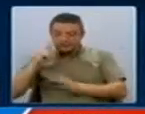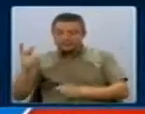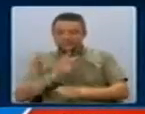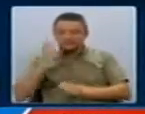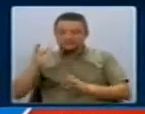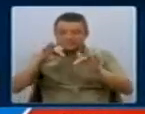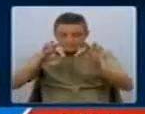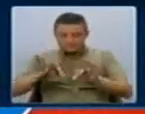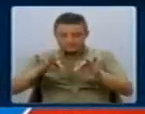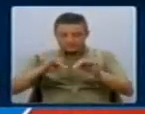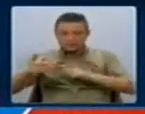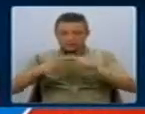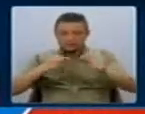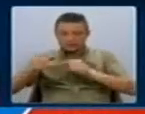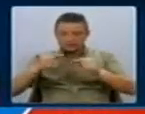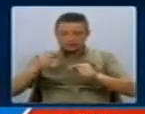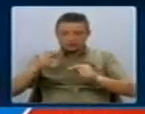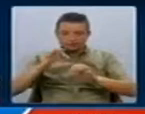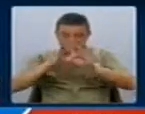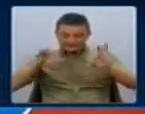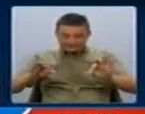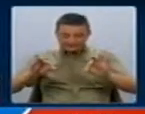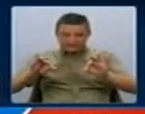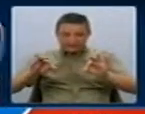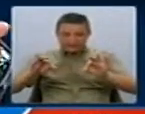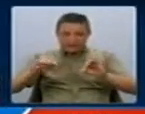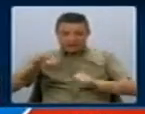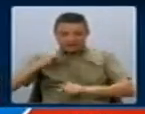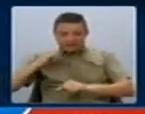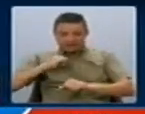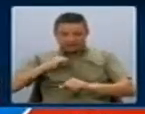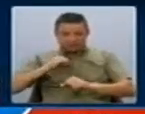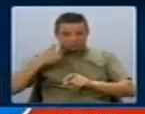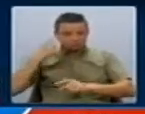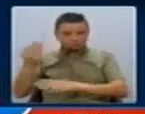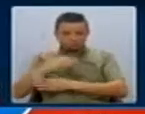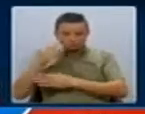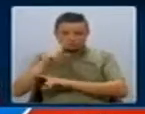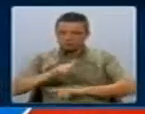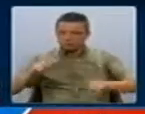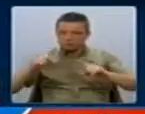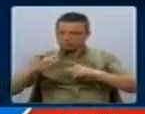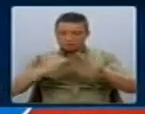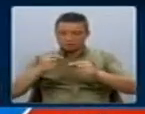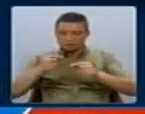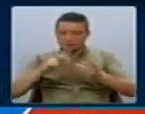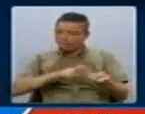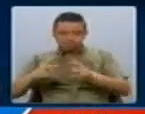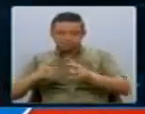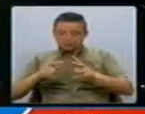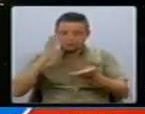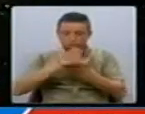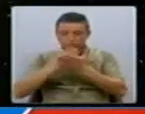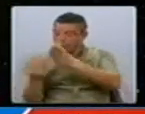final de uma vida de uma estrela como o nosso Sol. As anãs castanhas, portanto, é aquilo que nós já conhecemos, são estrelas que não chegam a ser estrelas, portanto, são objetos. As